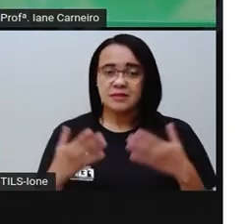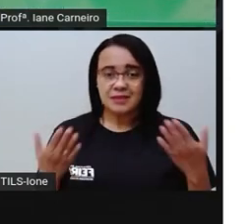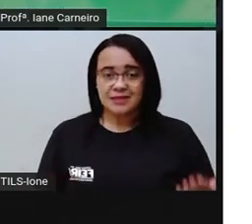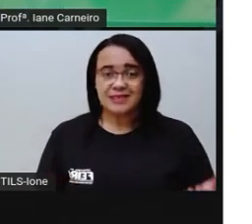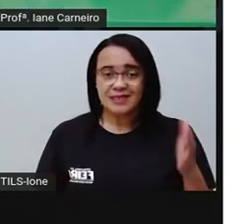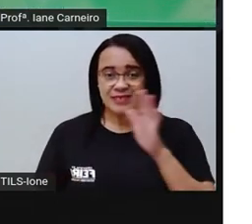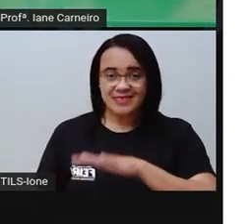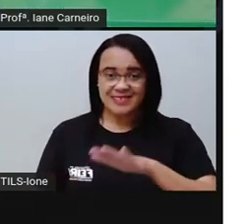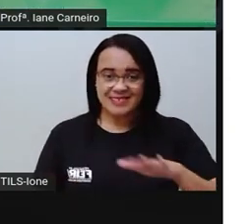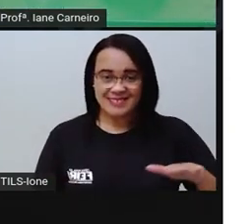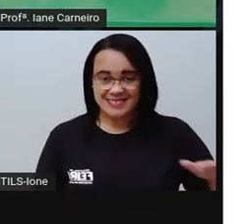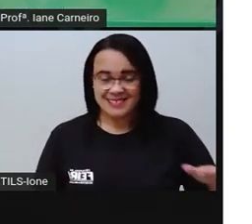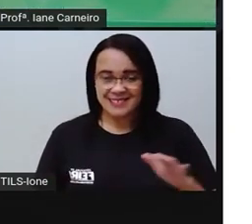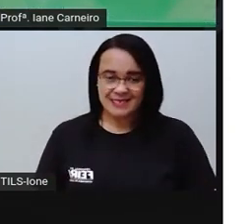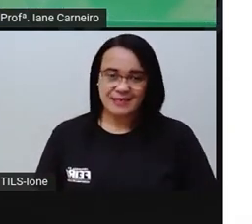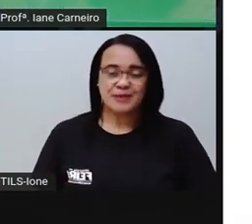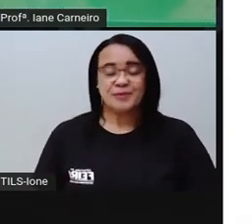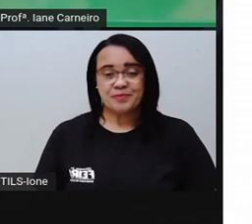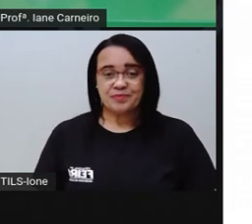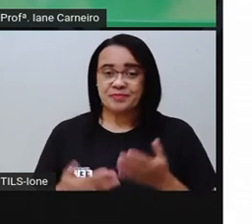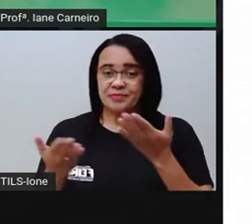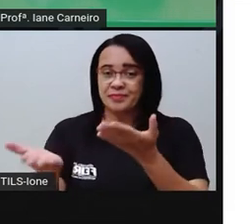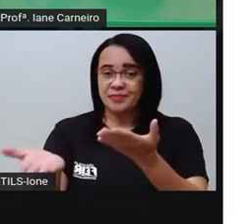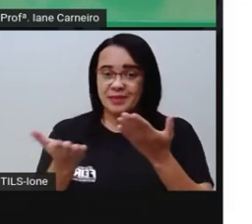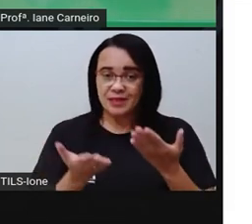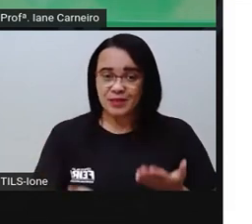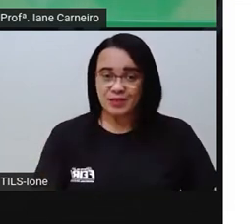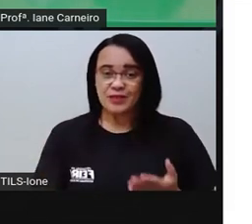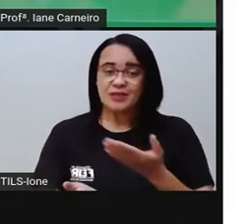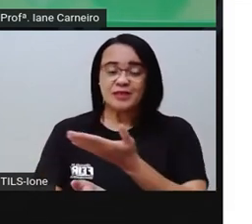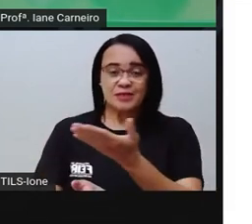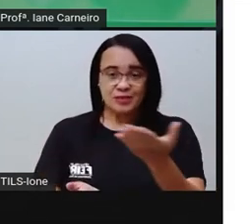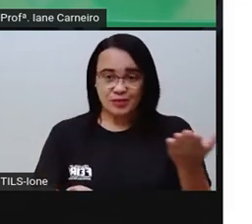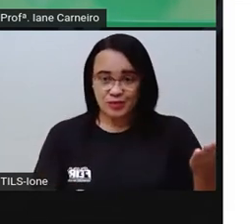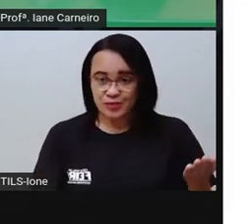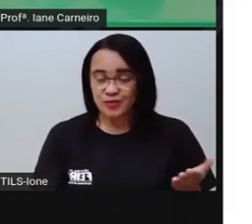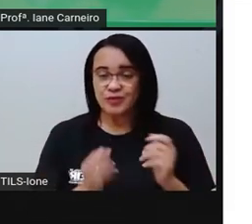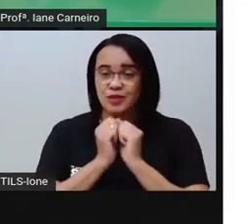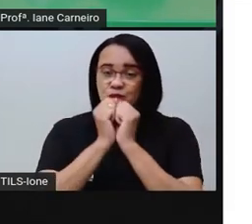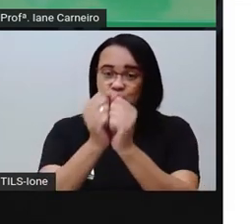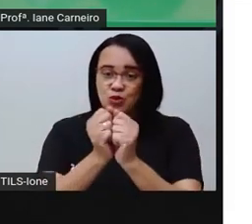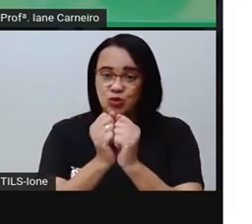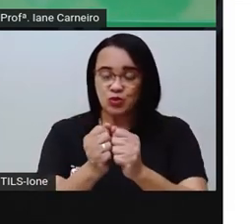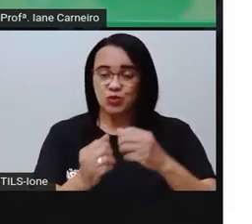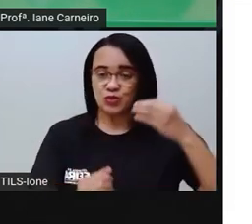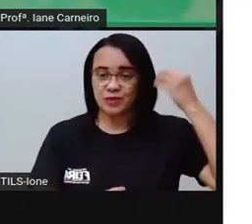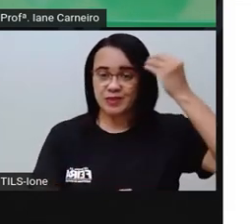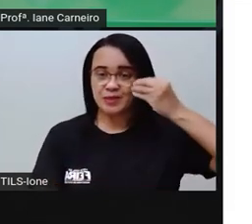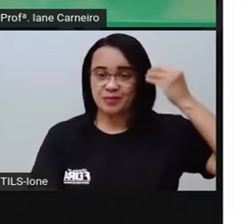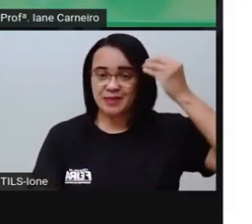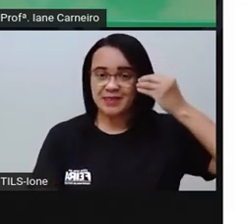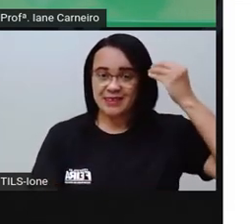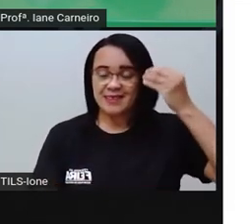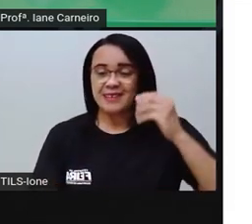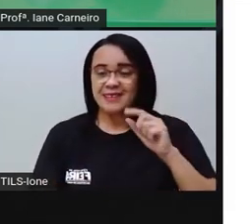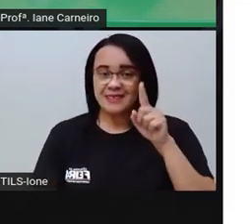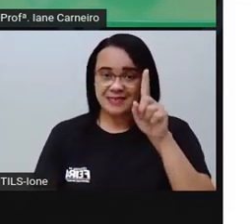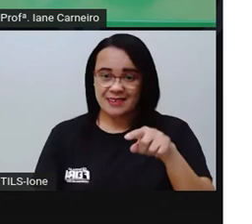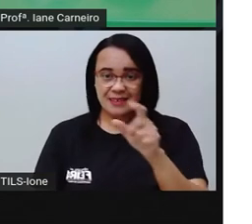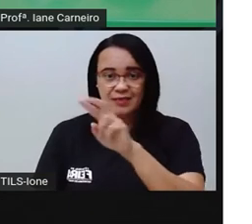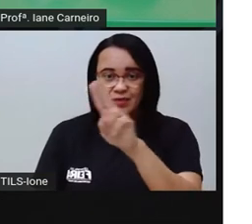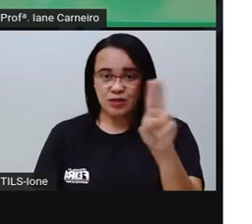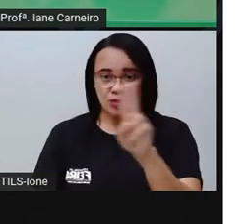Então, crianças, né? Como a Pró estava convidando vocês para fazer essa experiência, né? Nós vamos fazer um antimofo caseiro,